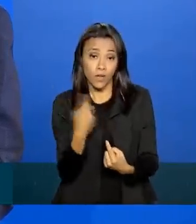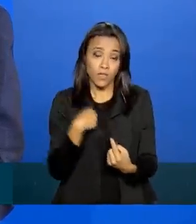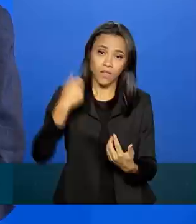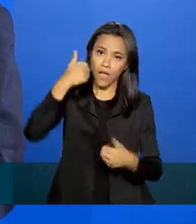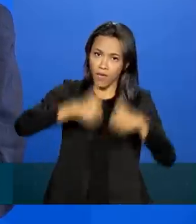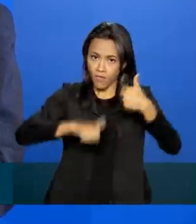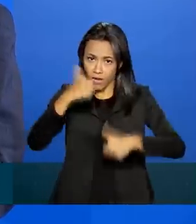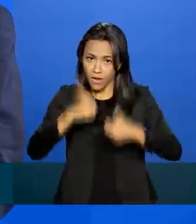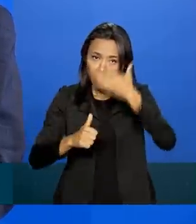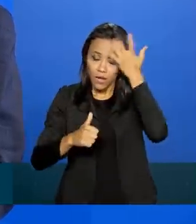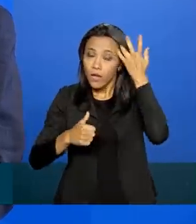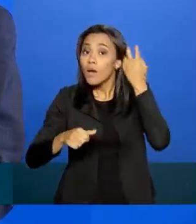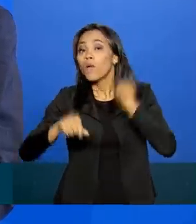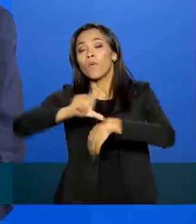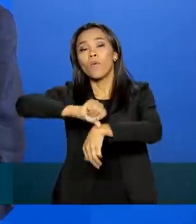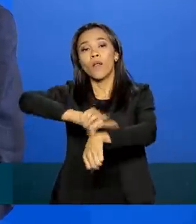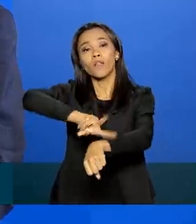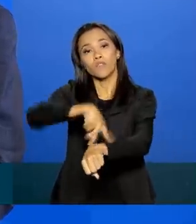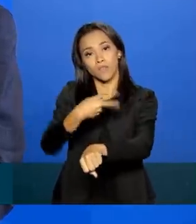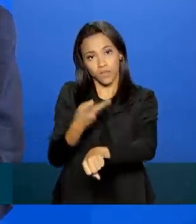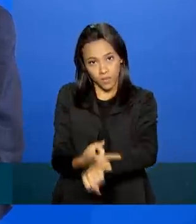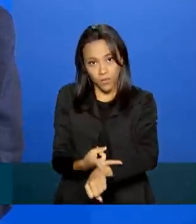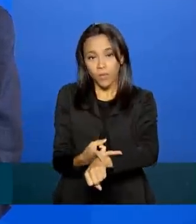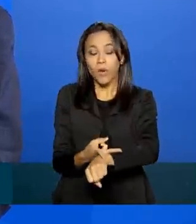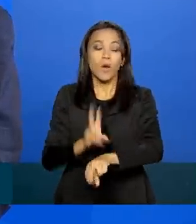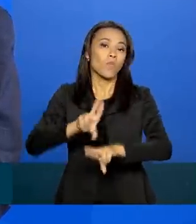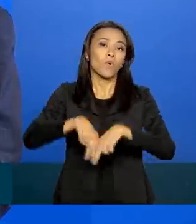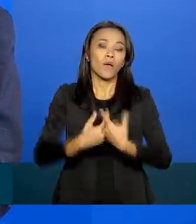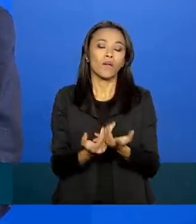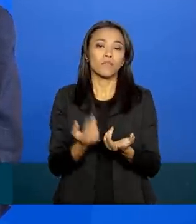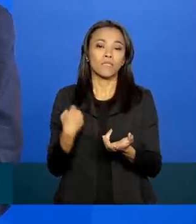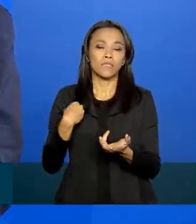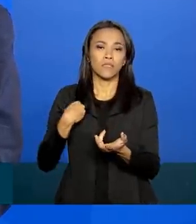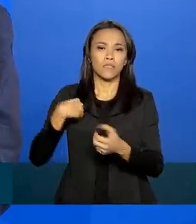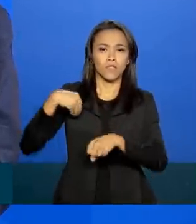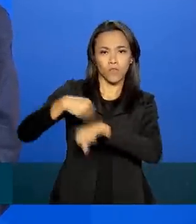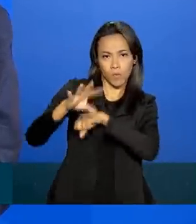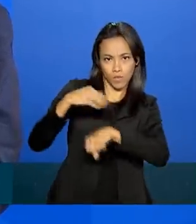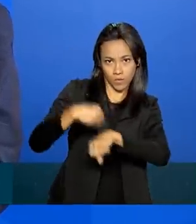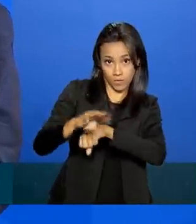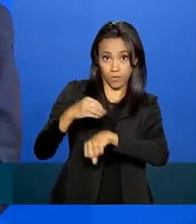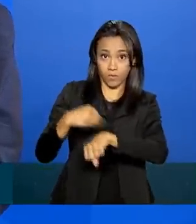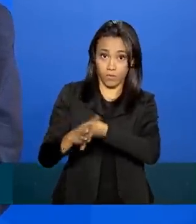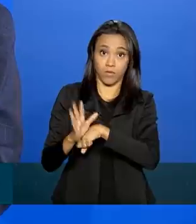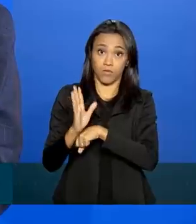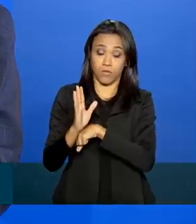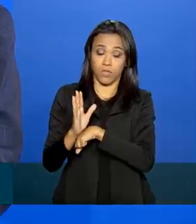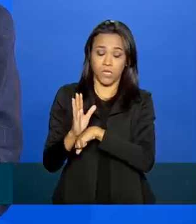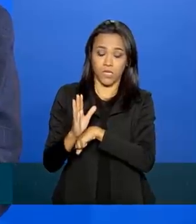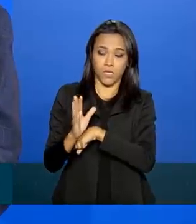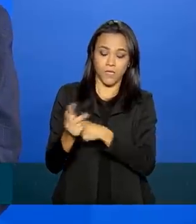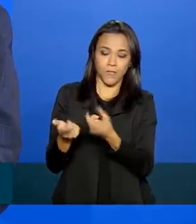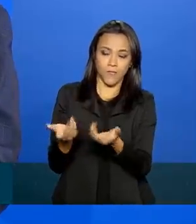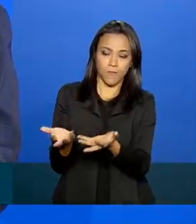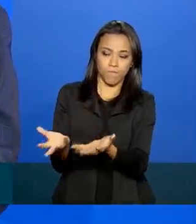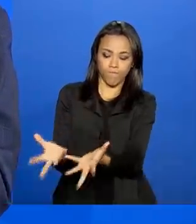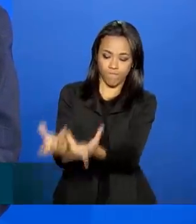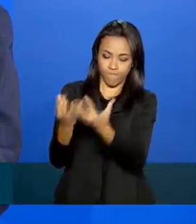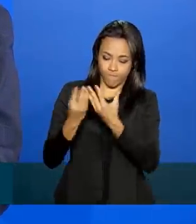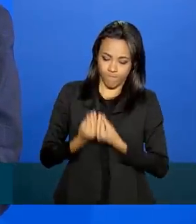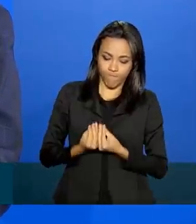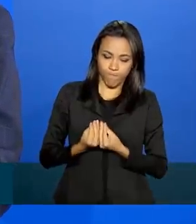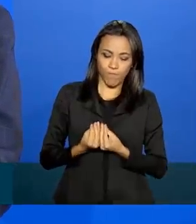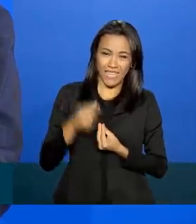verão das informações prestadas pelas equipes da pasta de que essa política pública